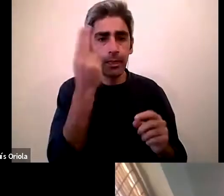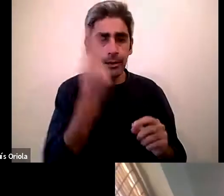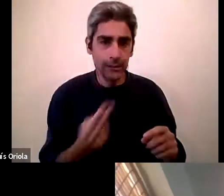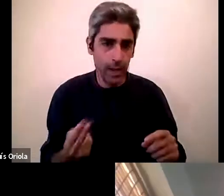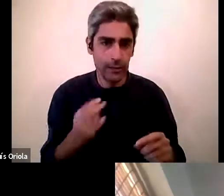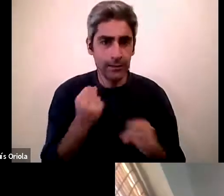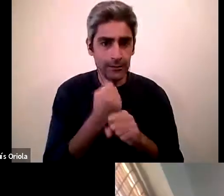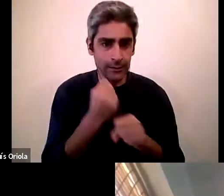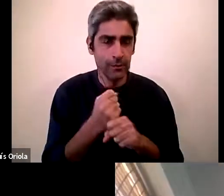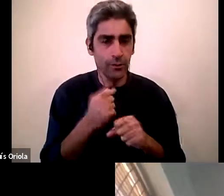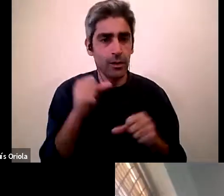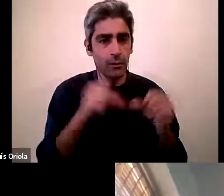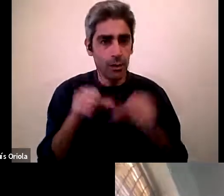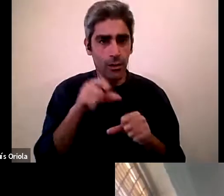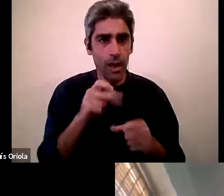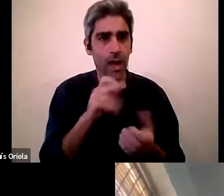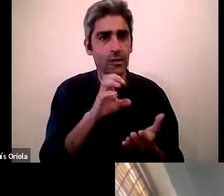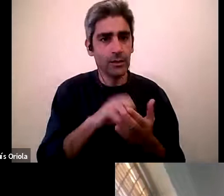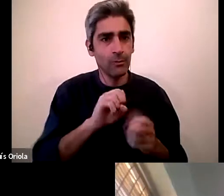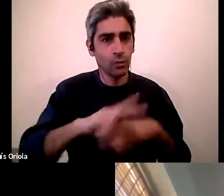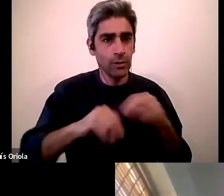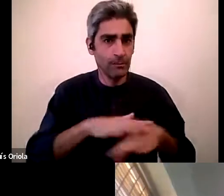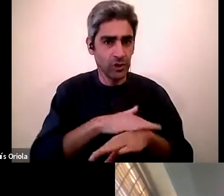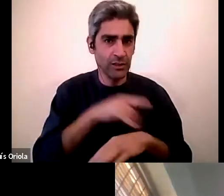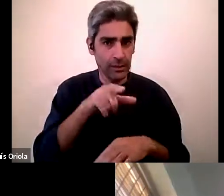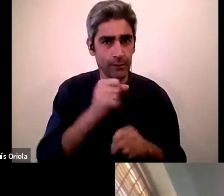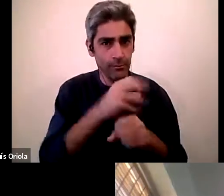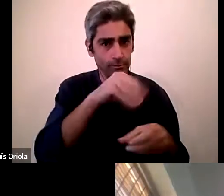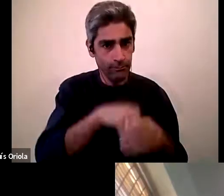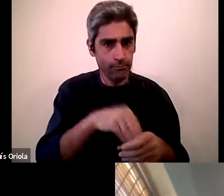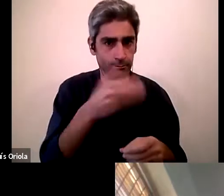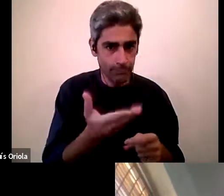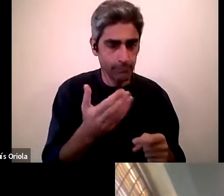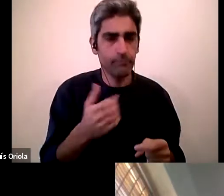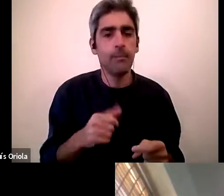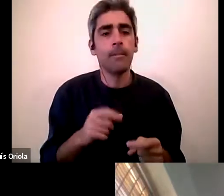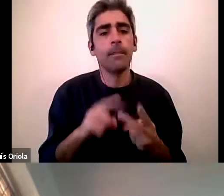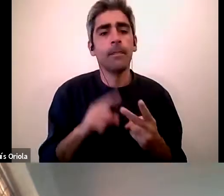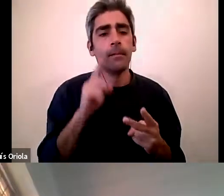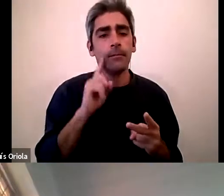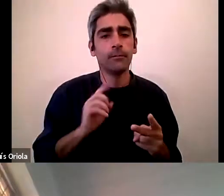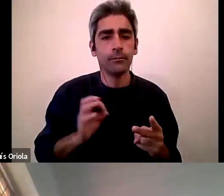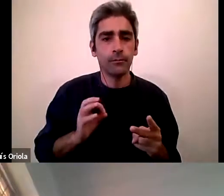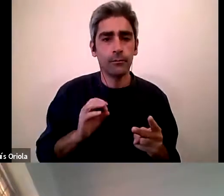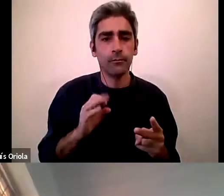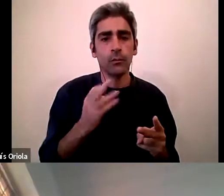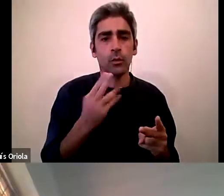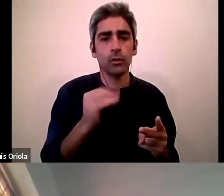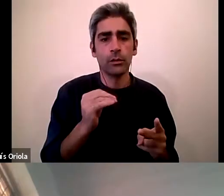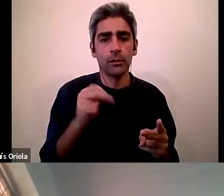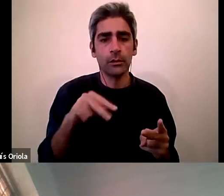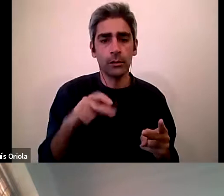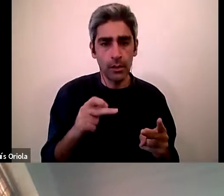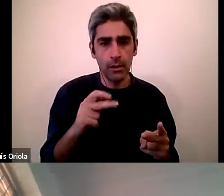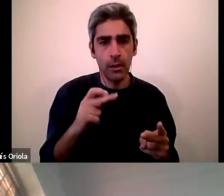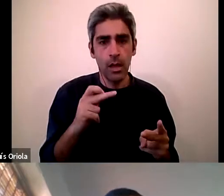Experimentação da Administração Pública da Agência para a Modernização Administrativa, a doutora Usna Alibai, boa tarde, a doutora